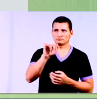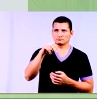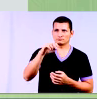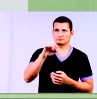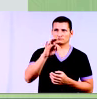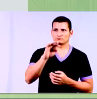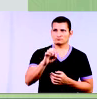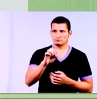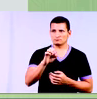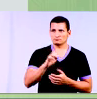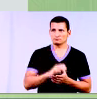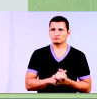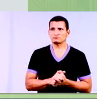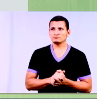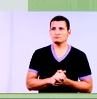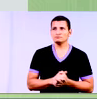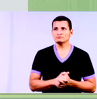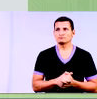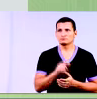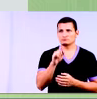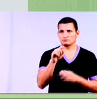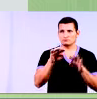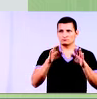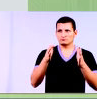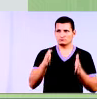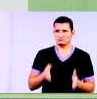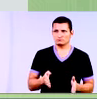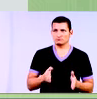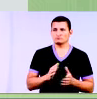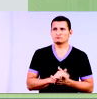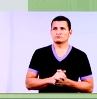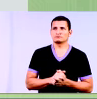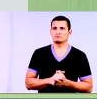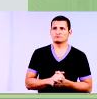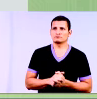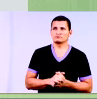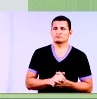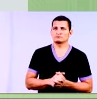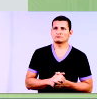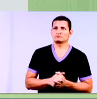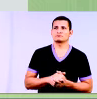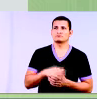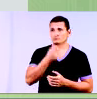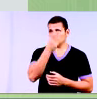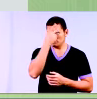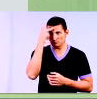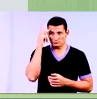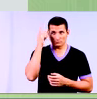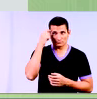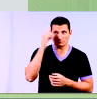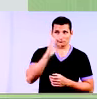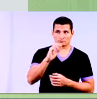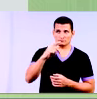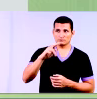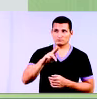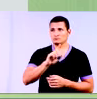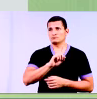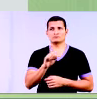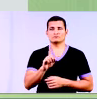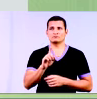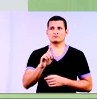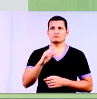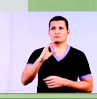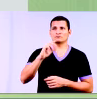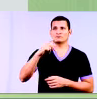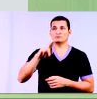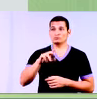aqui agora vocês já sabem que é um gabinete. Muita gente chamava de quê, professor? CPU, né? CPU. Mas não é CPU, né, pessoal? CPU. É gabinete, né? Aqui